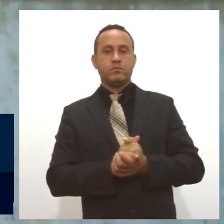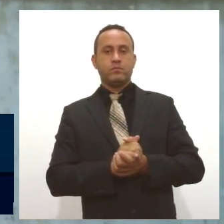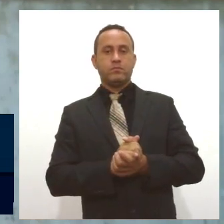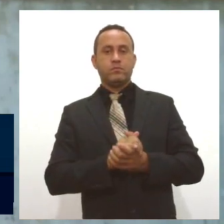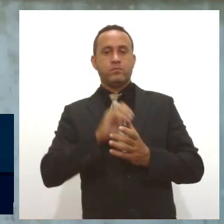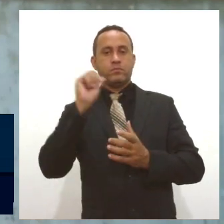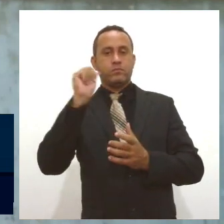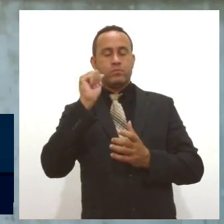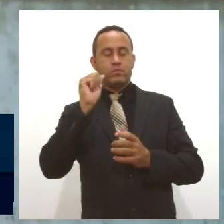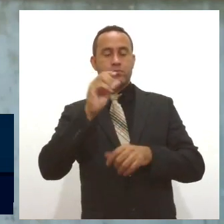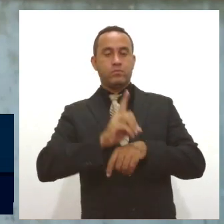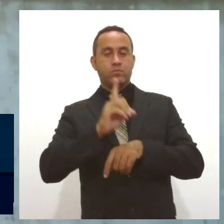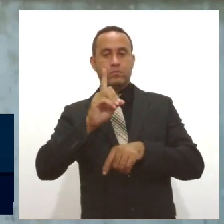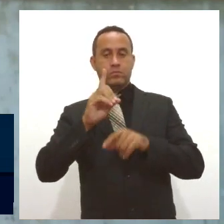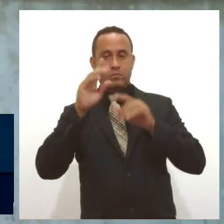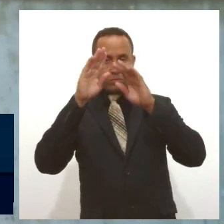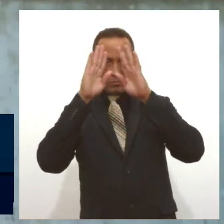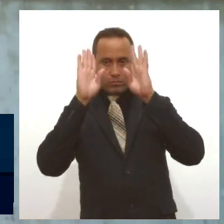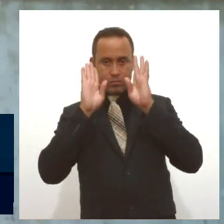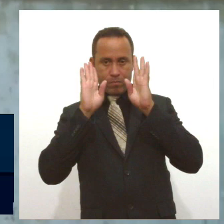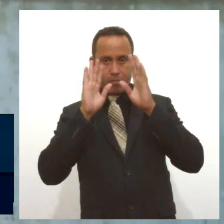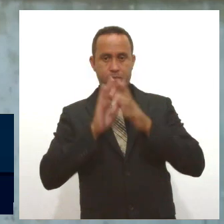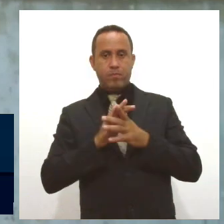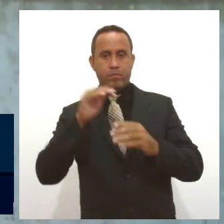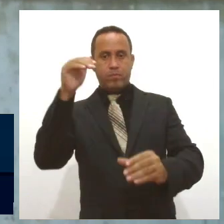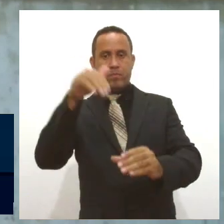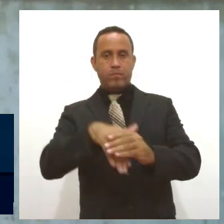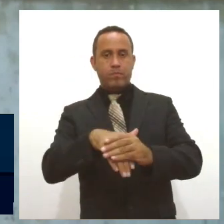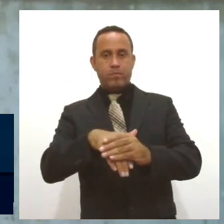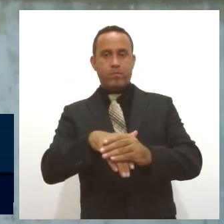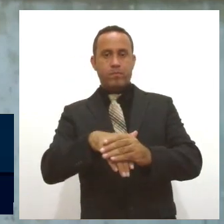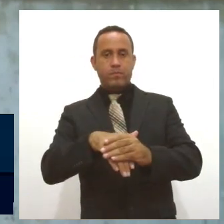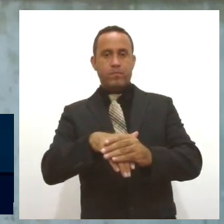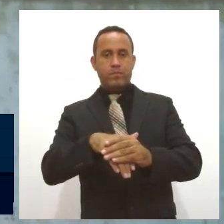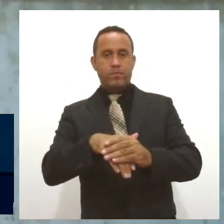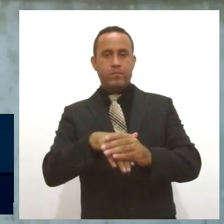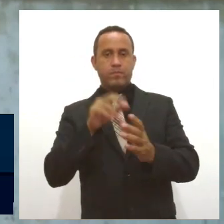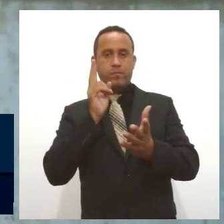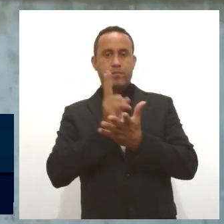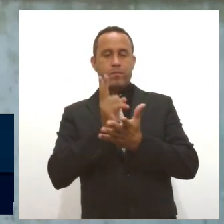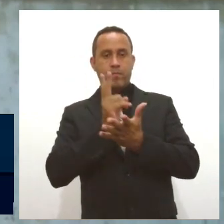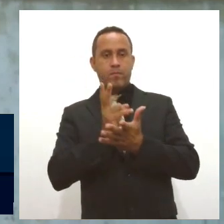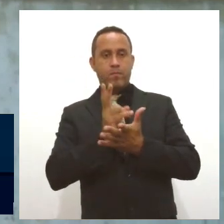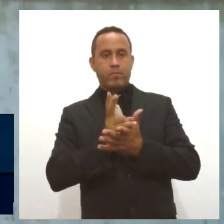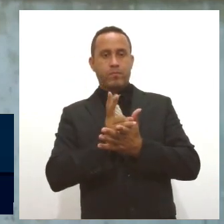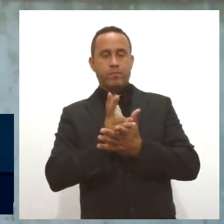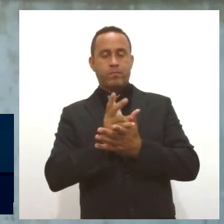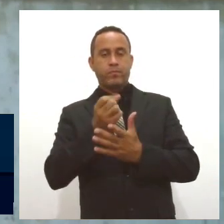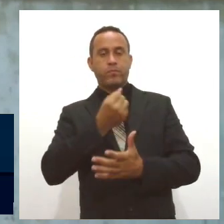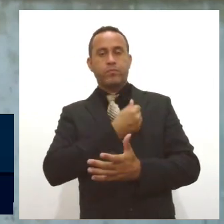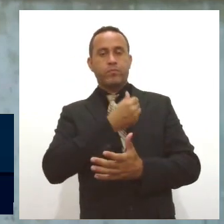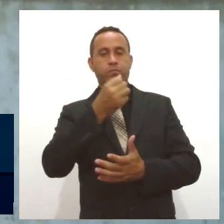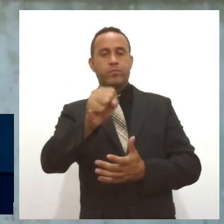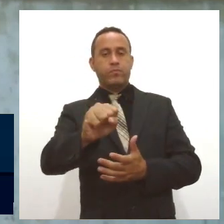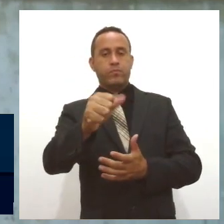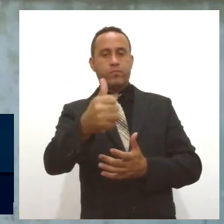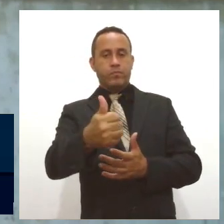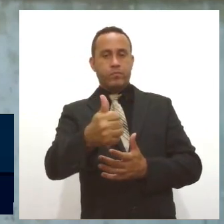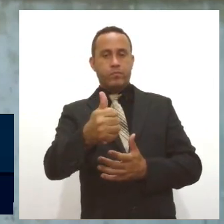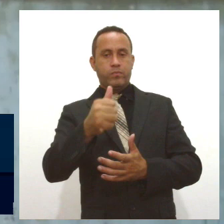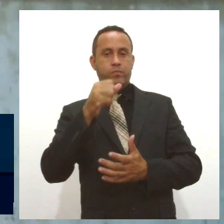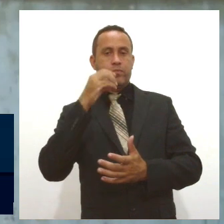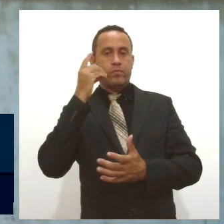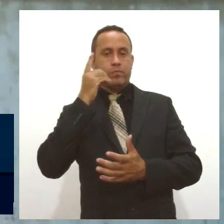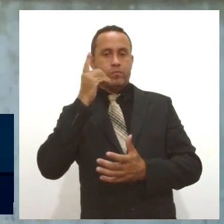autor deputado doutor Samuel. Em discussão, em votação, os deputados que aprovam permanente aprovada. Moção número 81, autor